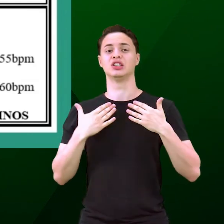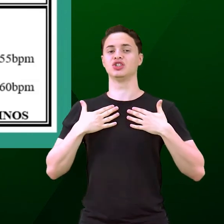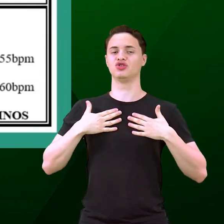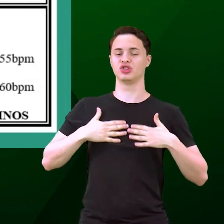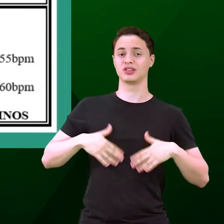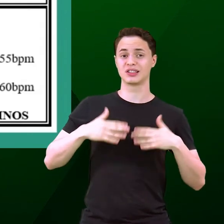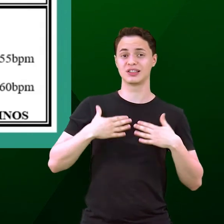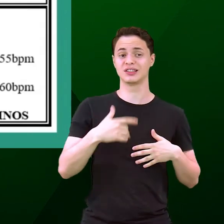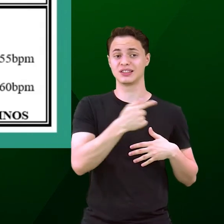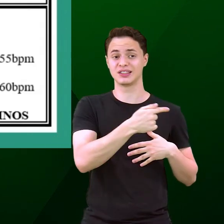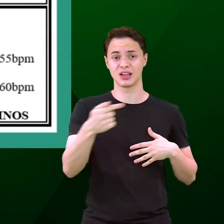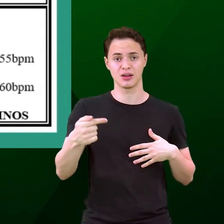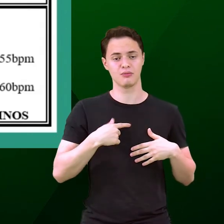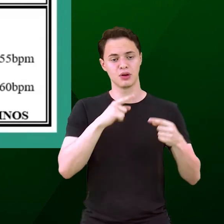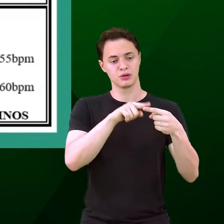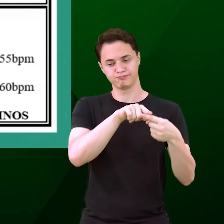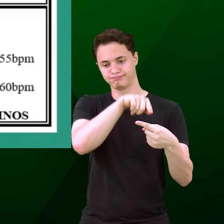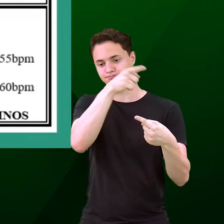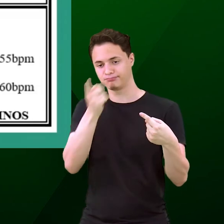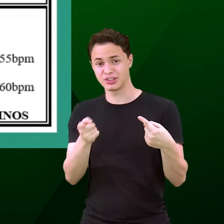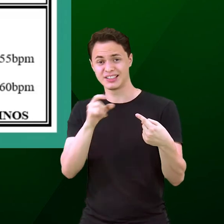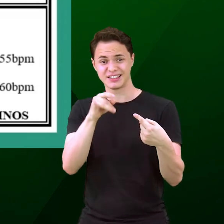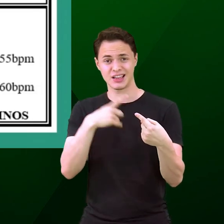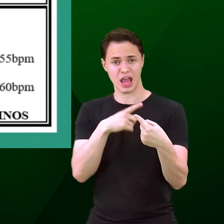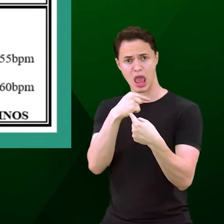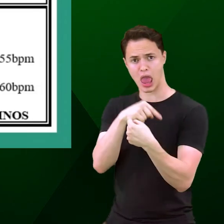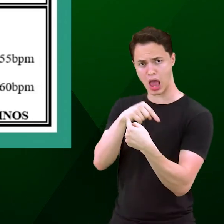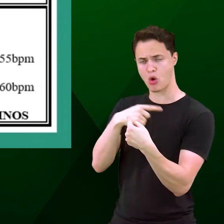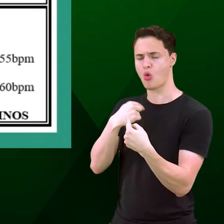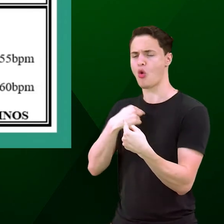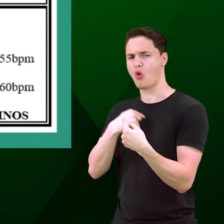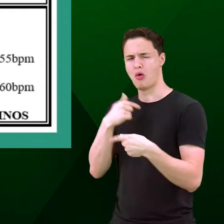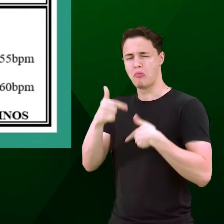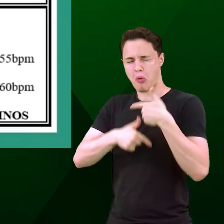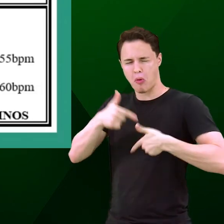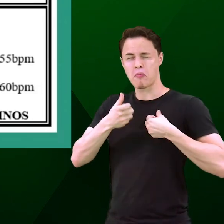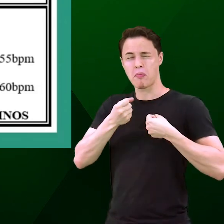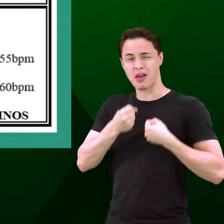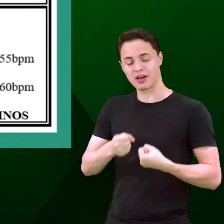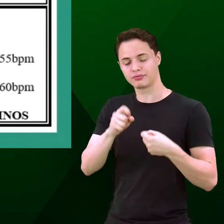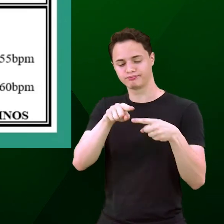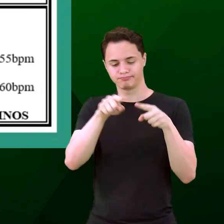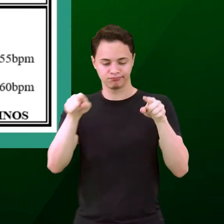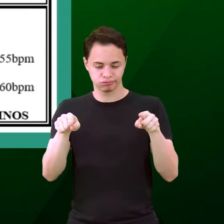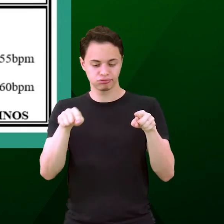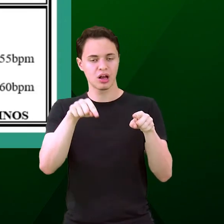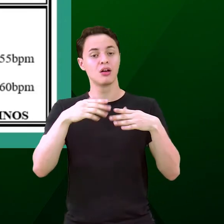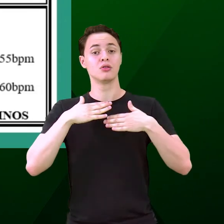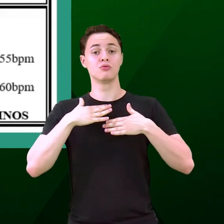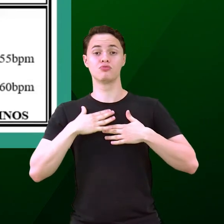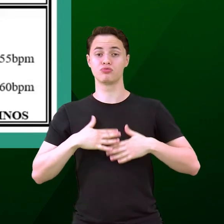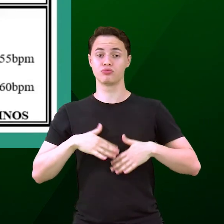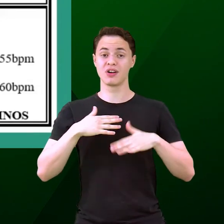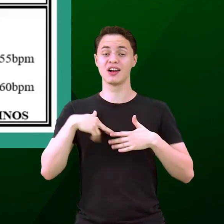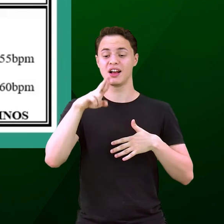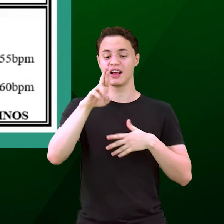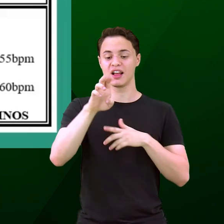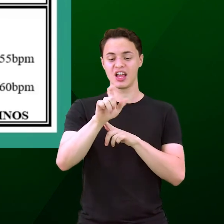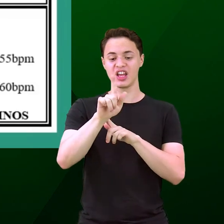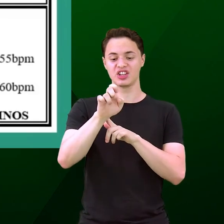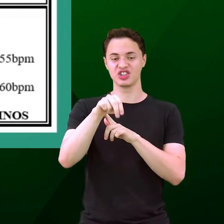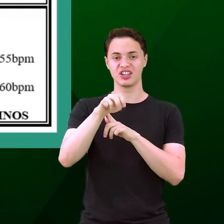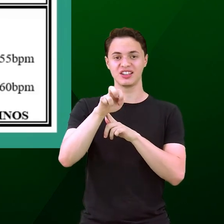talvez não. A dor da perna esquerda vai ser diferente da perna alongada que foi a direita. Tá? Então observem isso, pelo menos na época